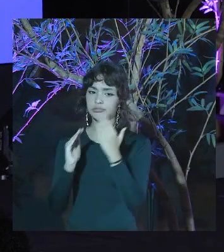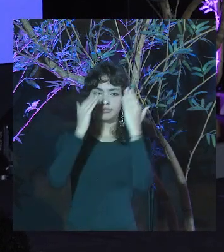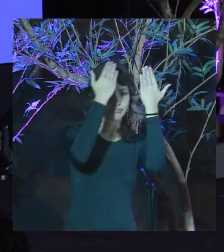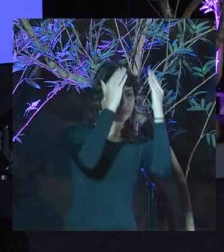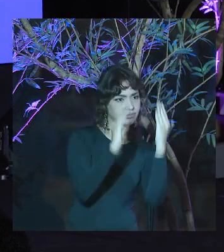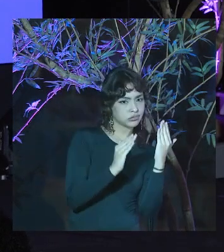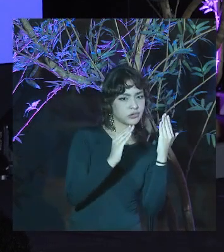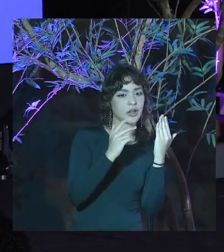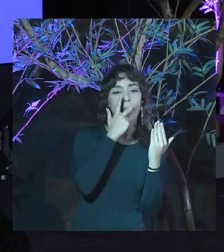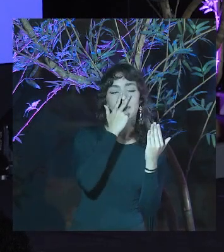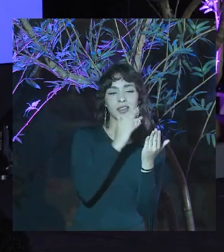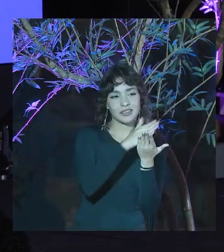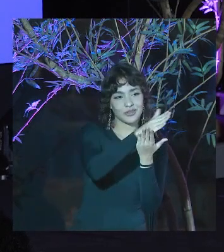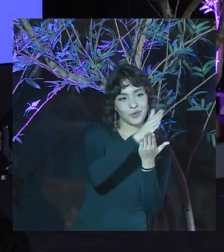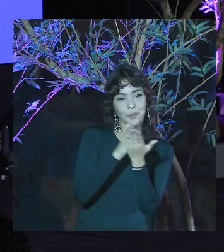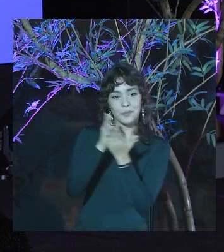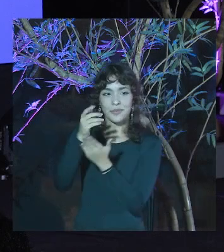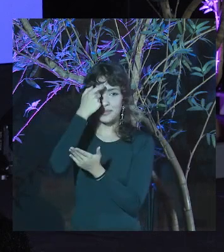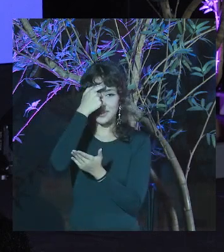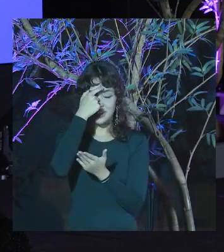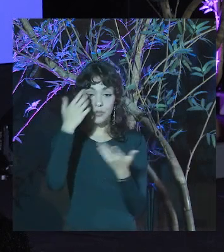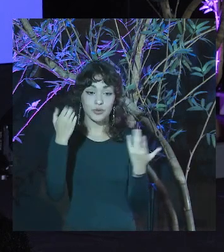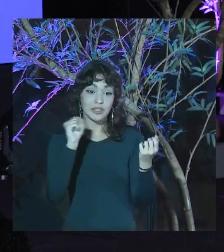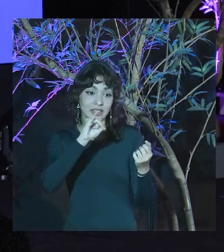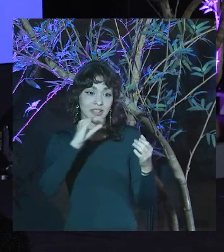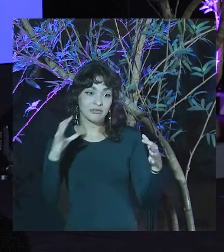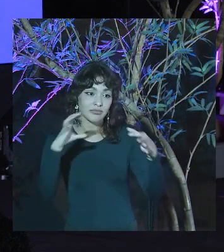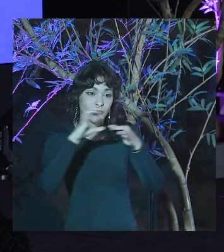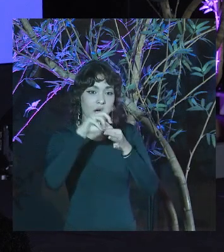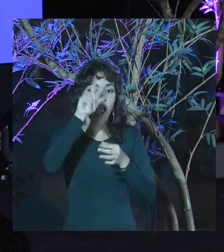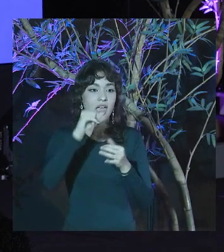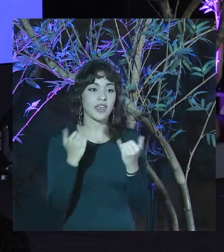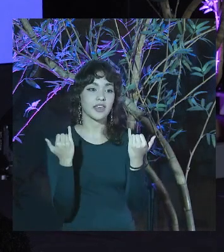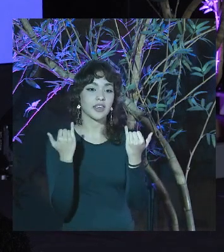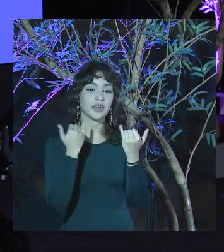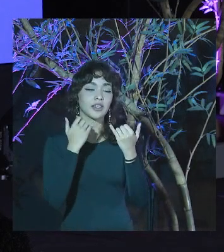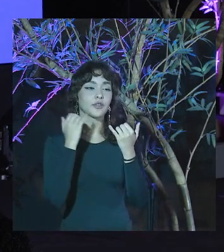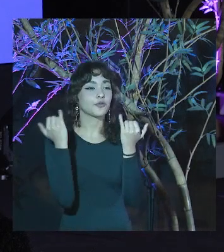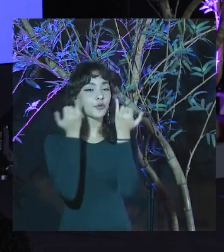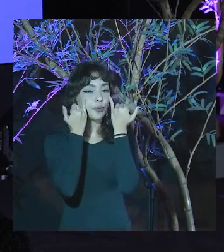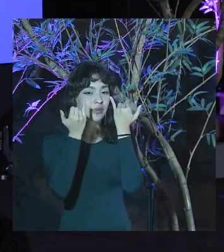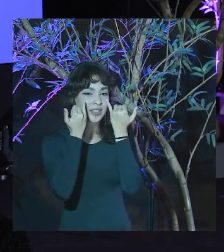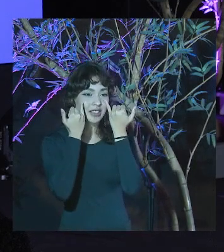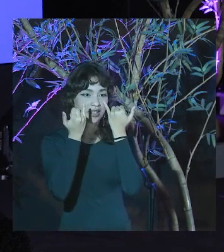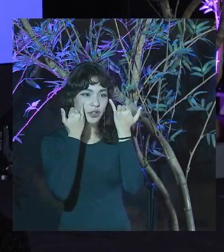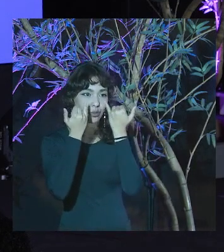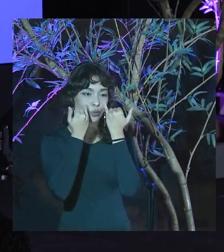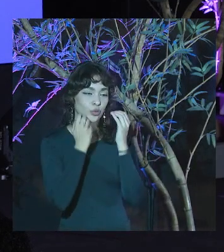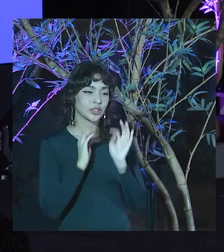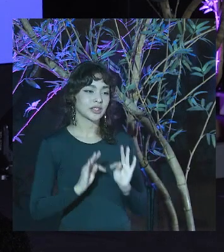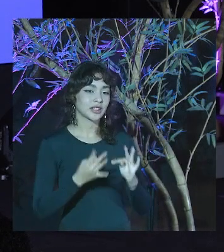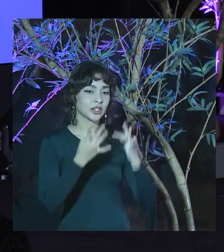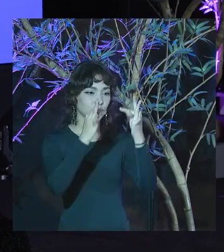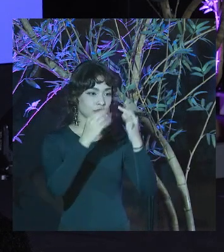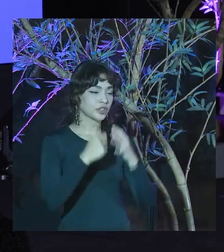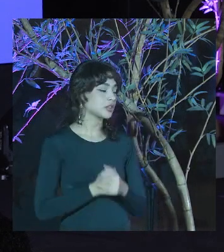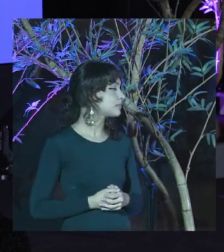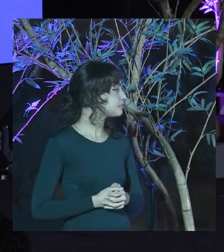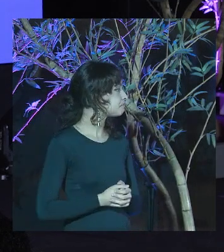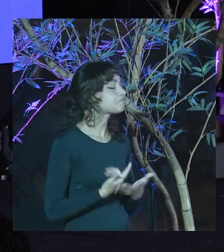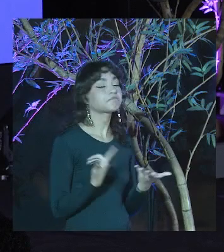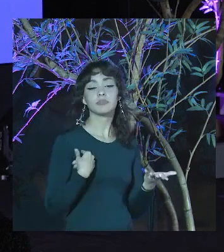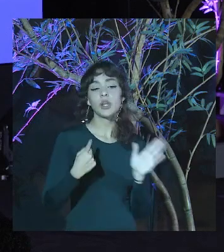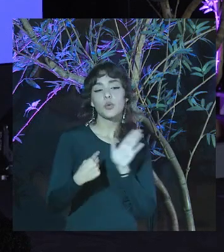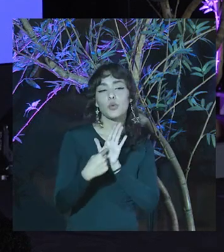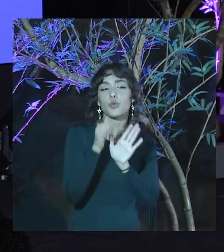de pensamento diferentes que, quando fundidas, eu lido com informação e tecnologia. Eu gosto de usar um exemplo bem